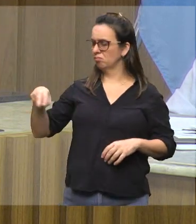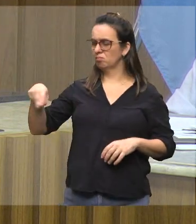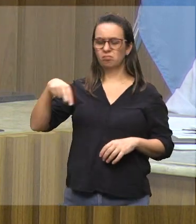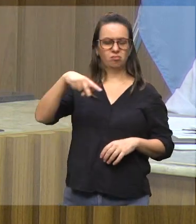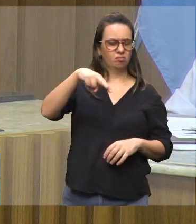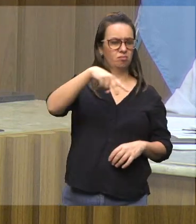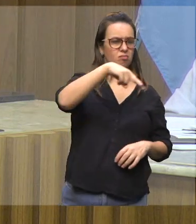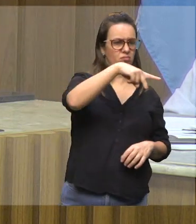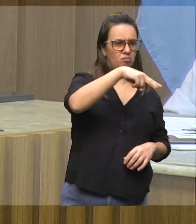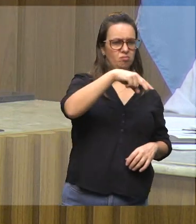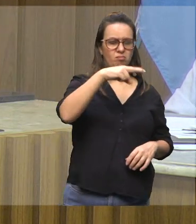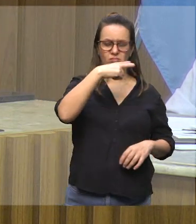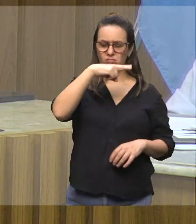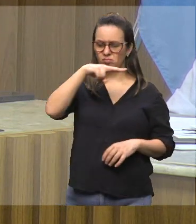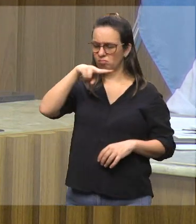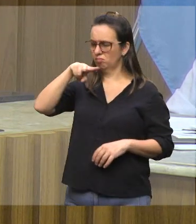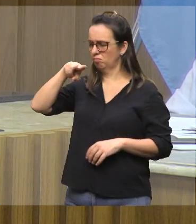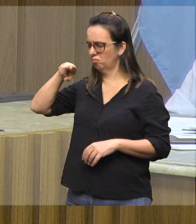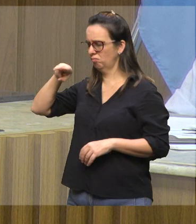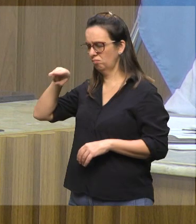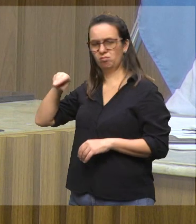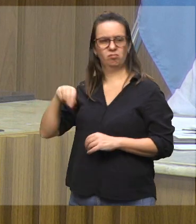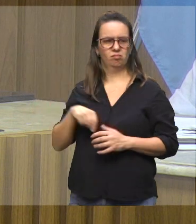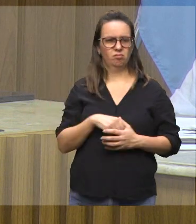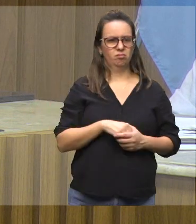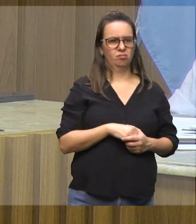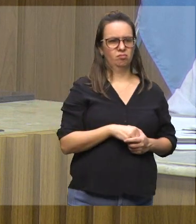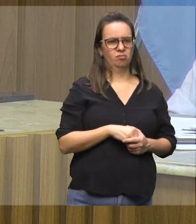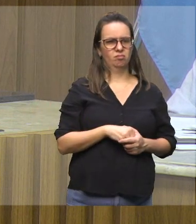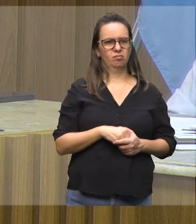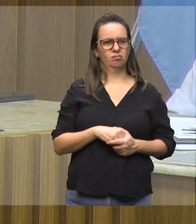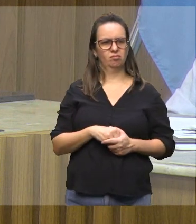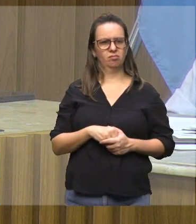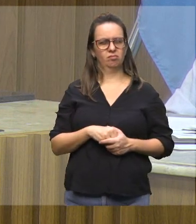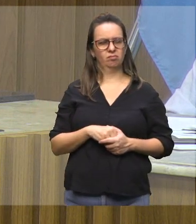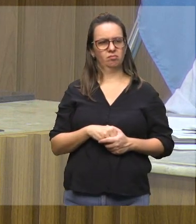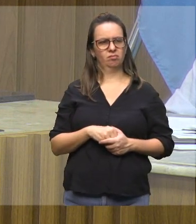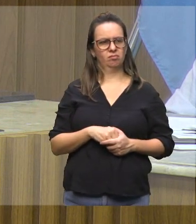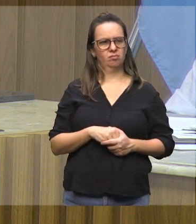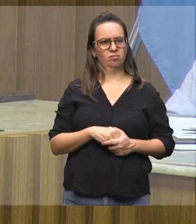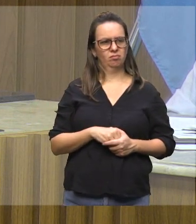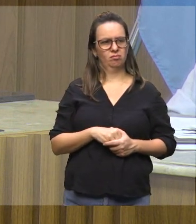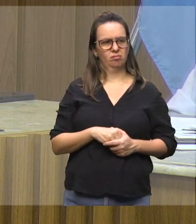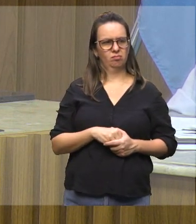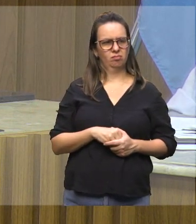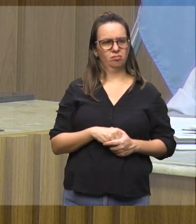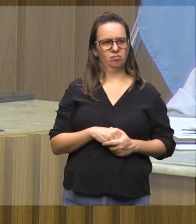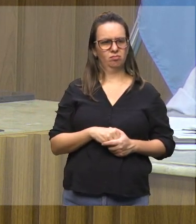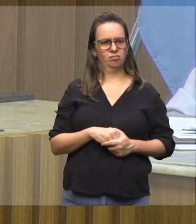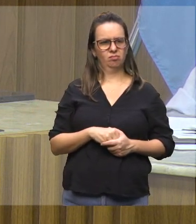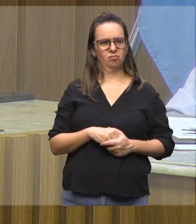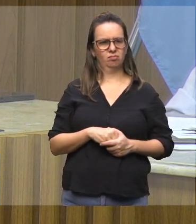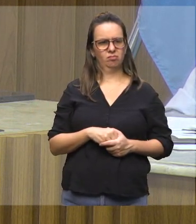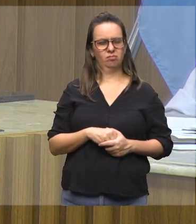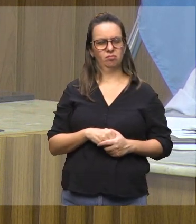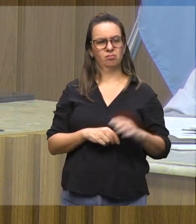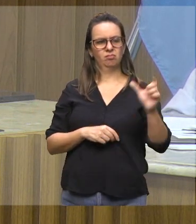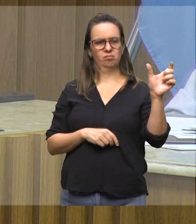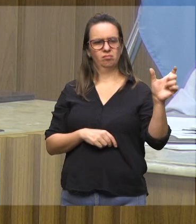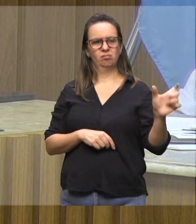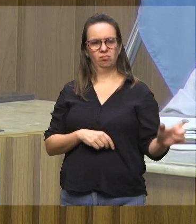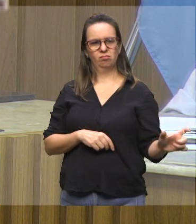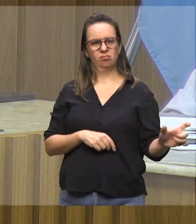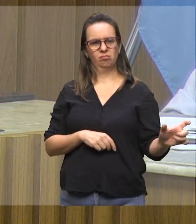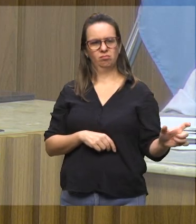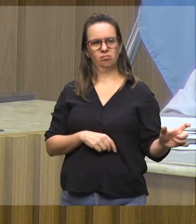Eu tenho andado bastante e eu tenho percebido que as pessoas